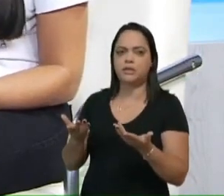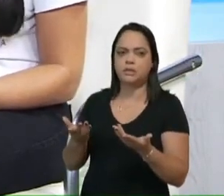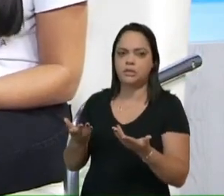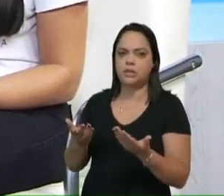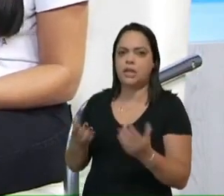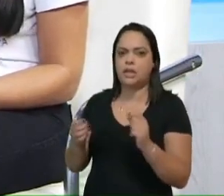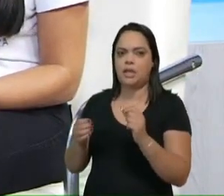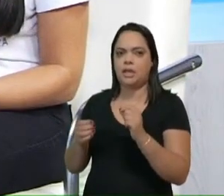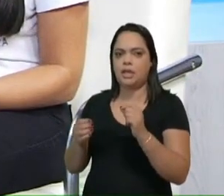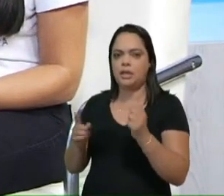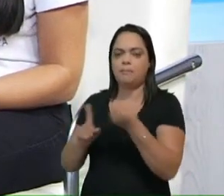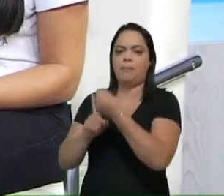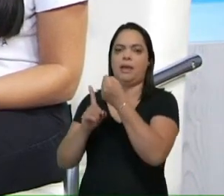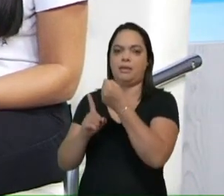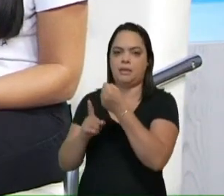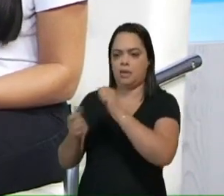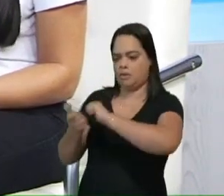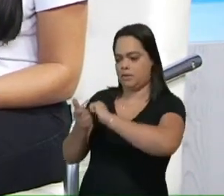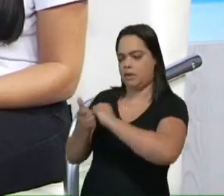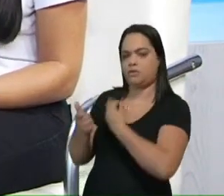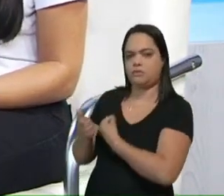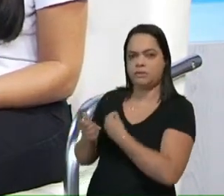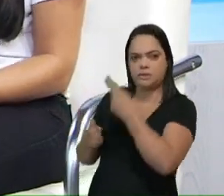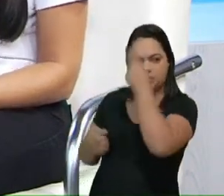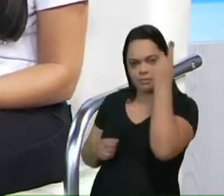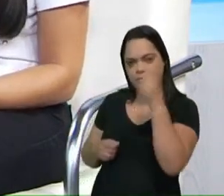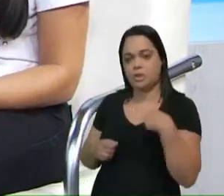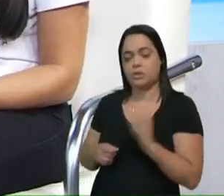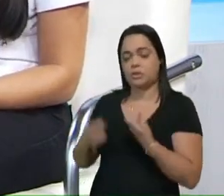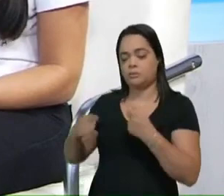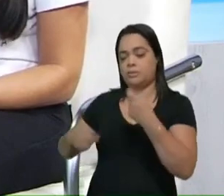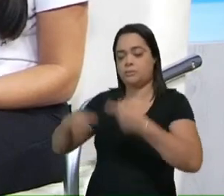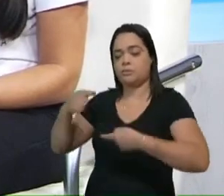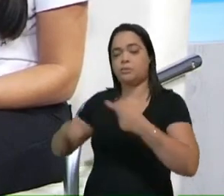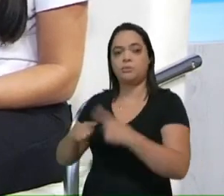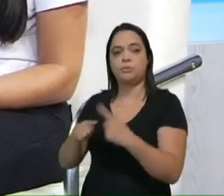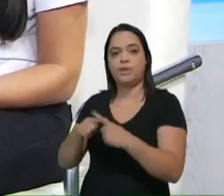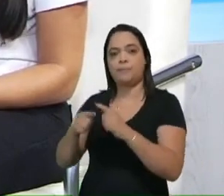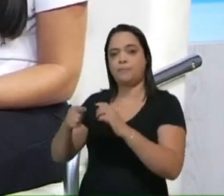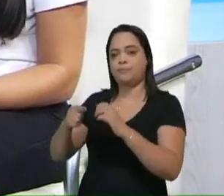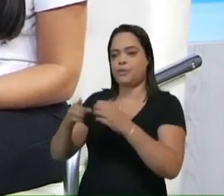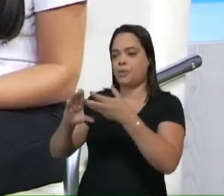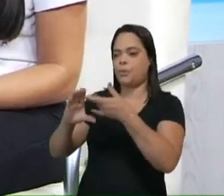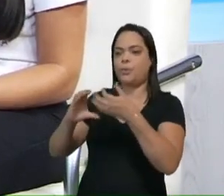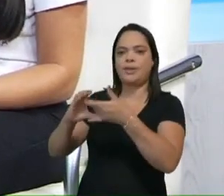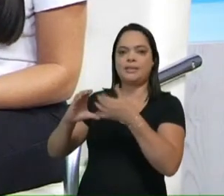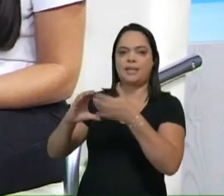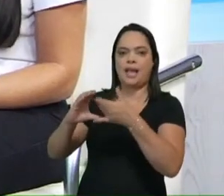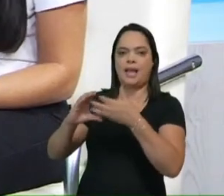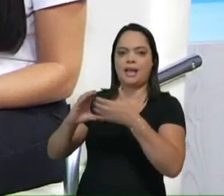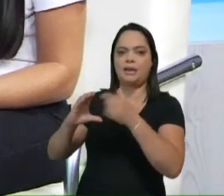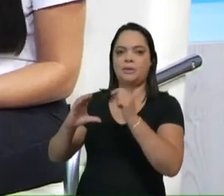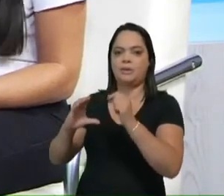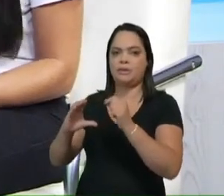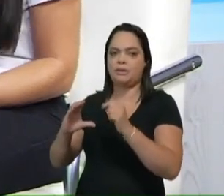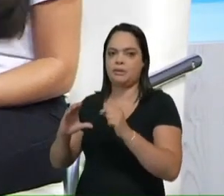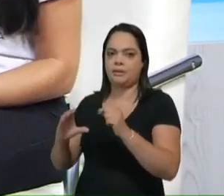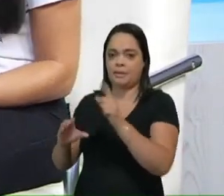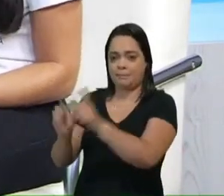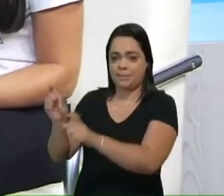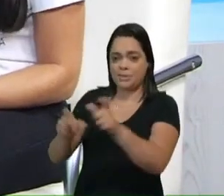pacientes eh a gente precisa falar disso porque quando nós falamos de doenças raras eh os raros são